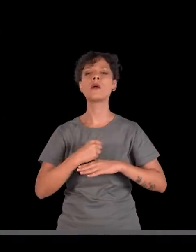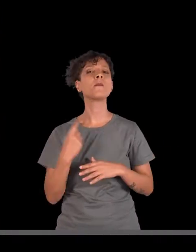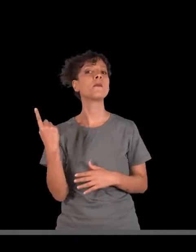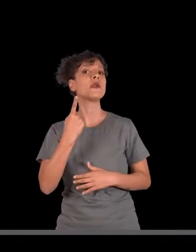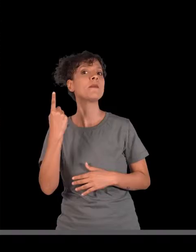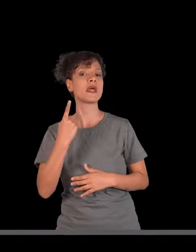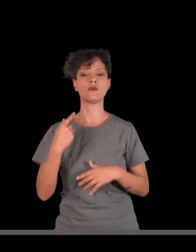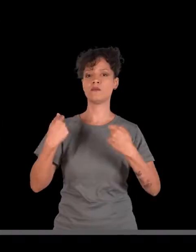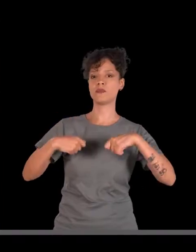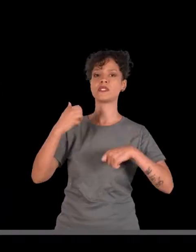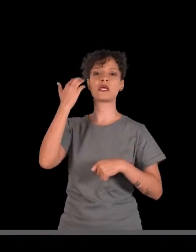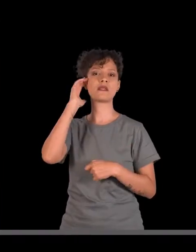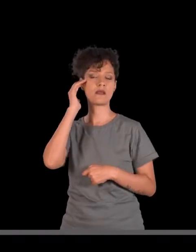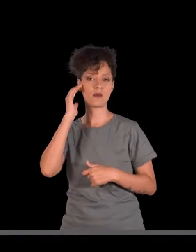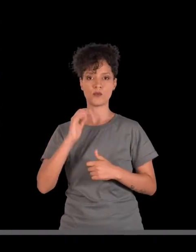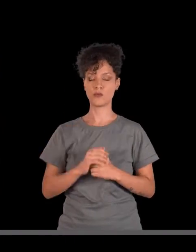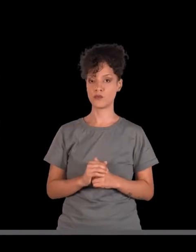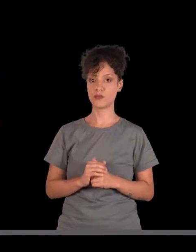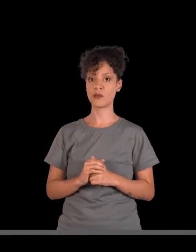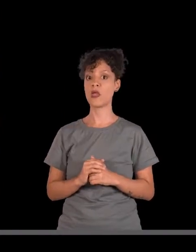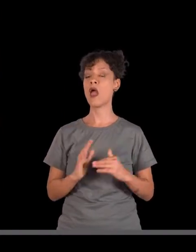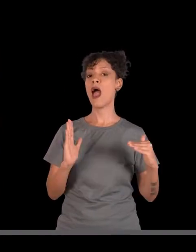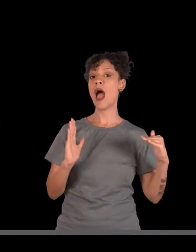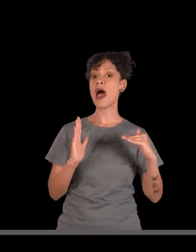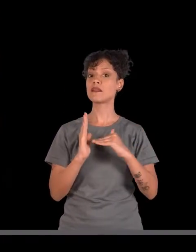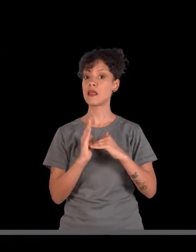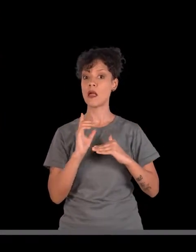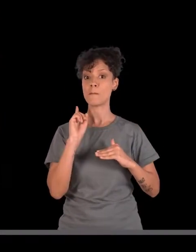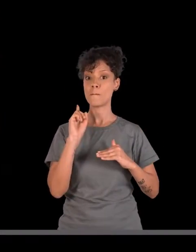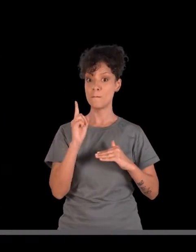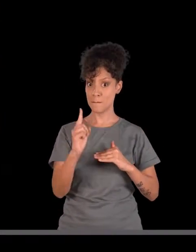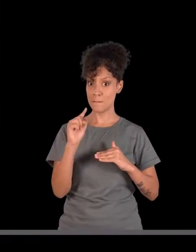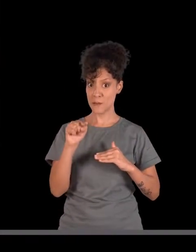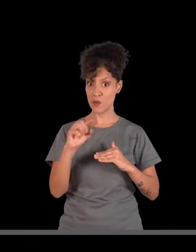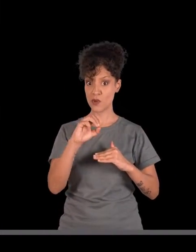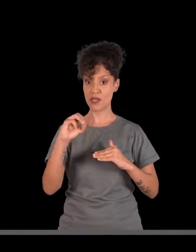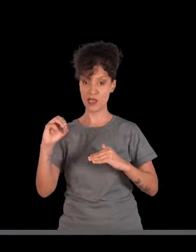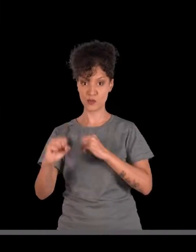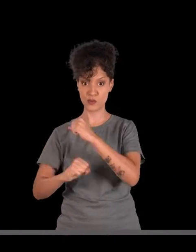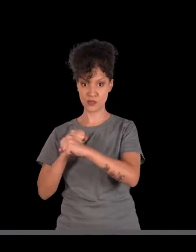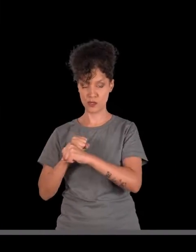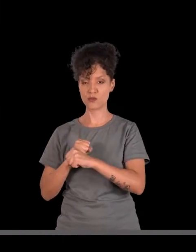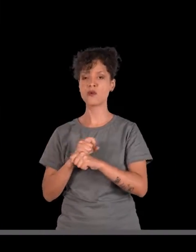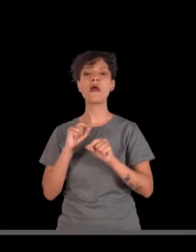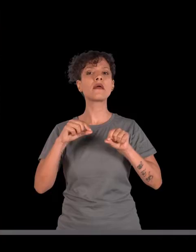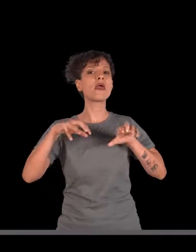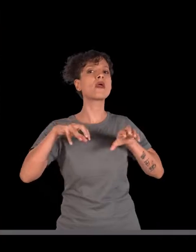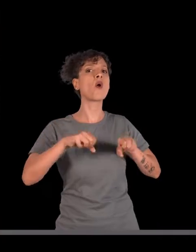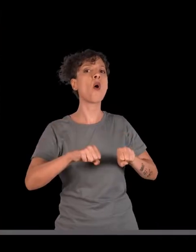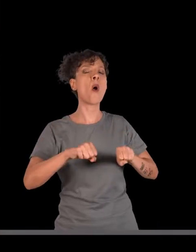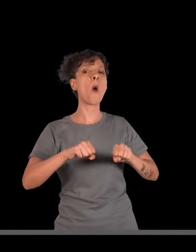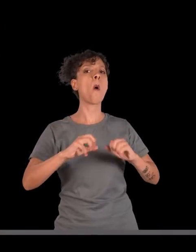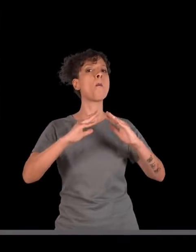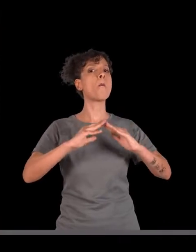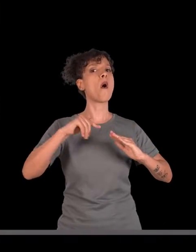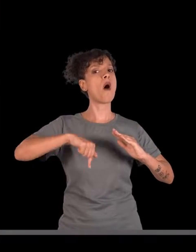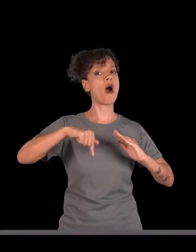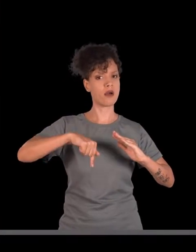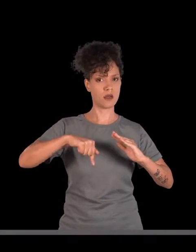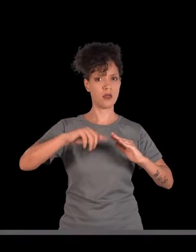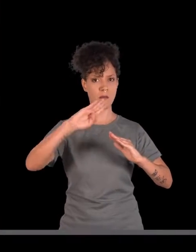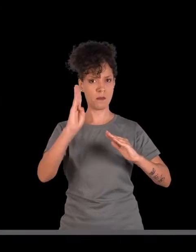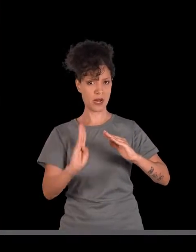que a gente tem que entender. Até 1500, quem ocupava o território que hoje nós chamamos de